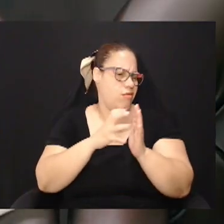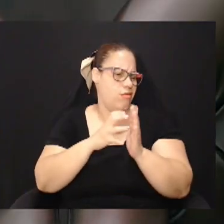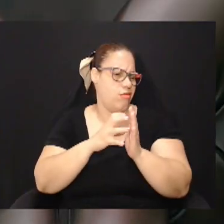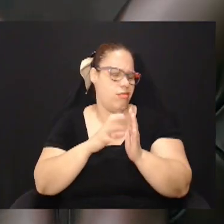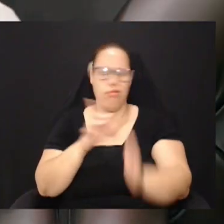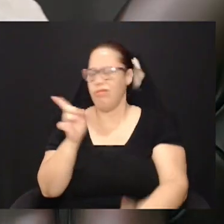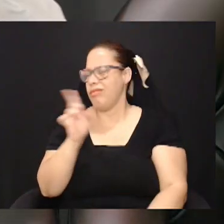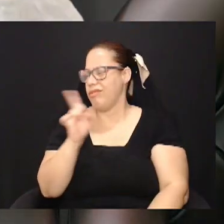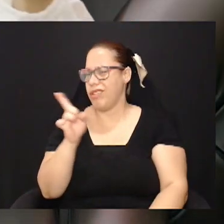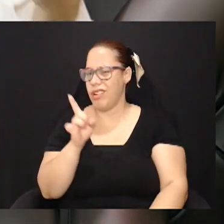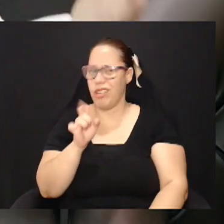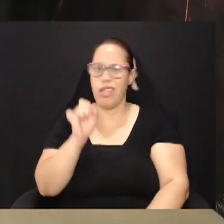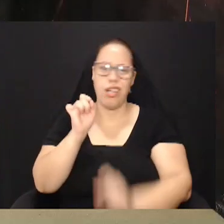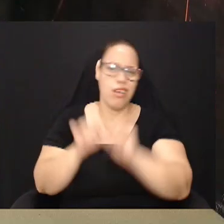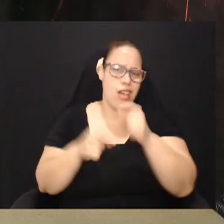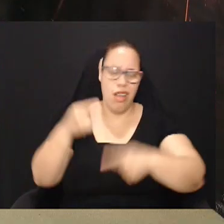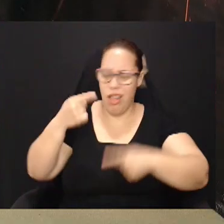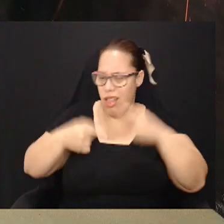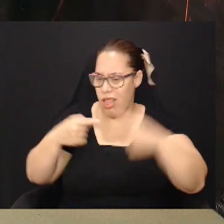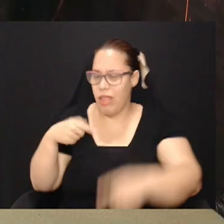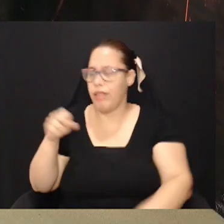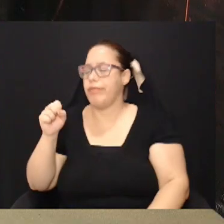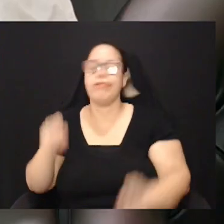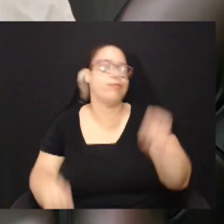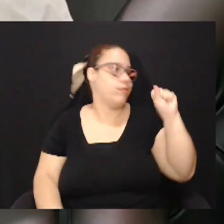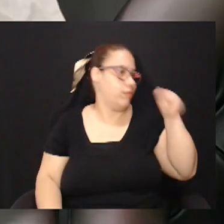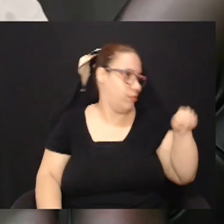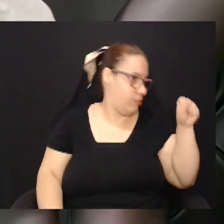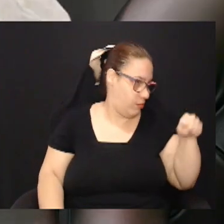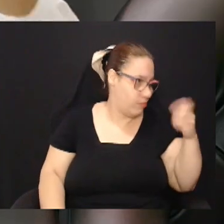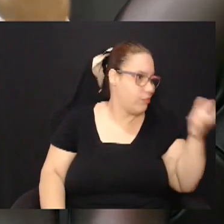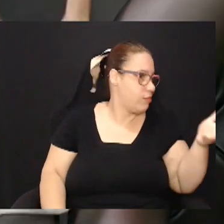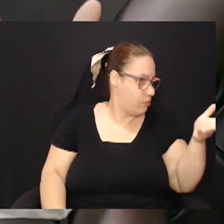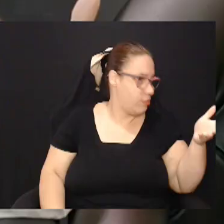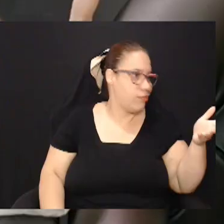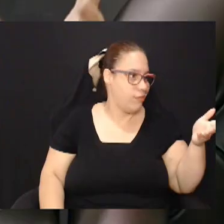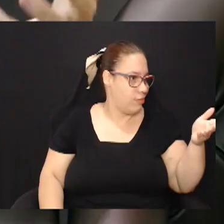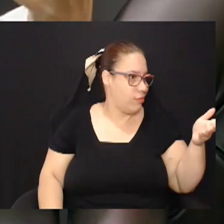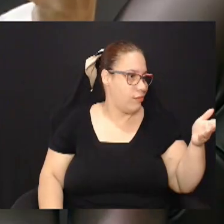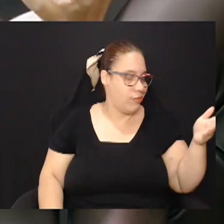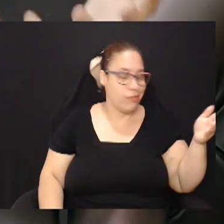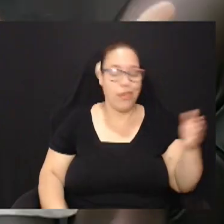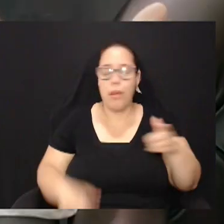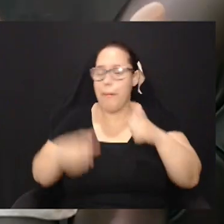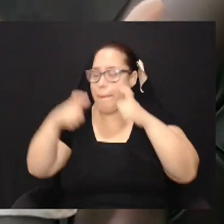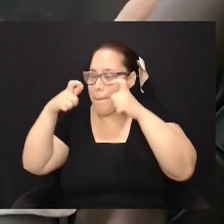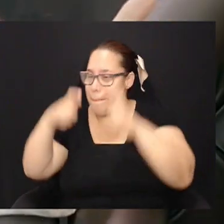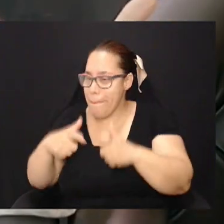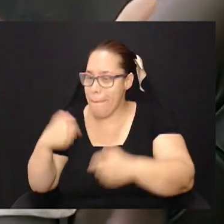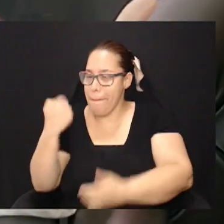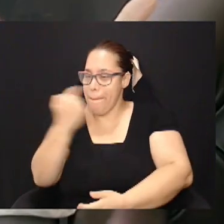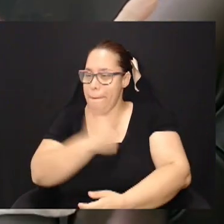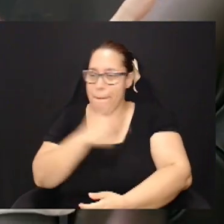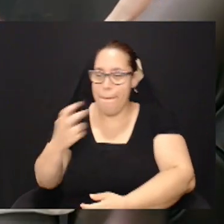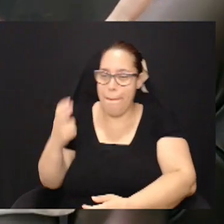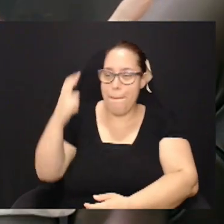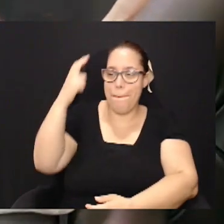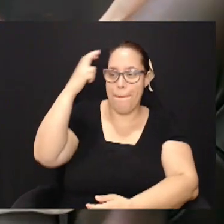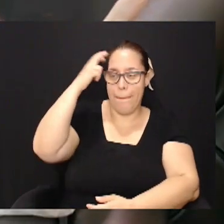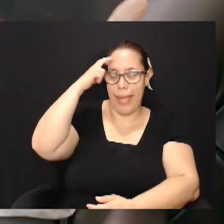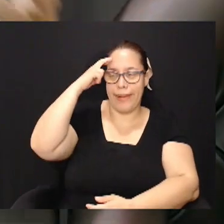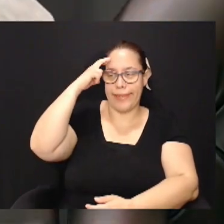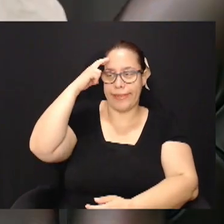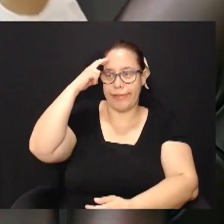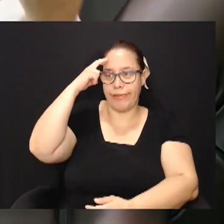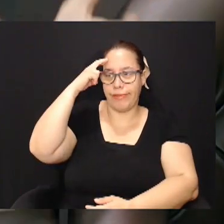questão política, exato, né? exato. Assim, o espaço da nossa cultura, perfeito,